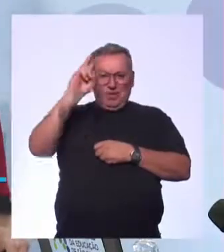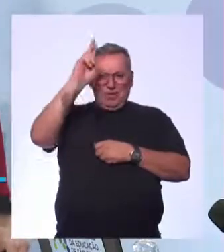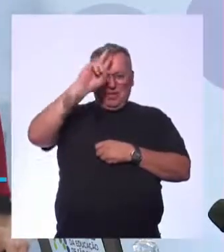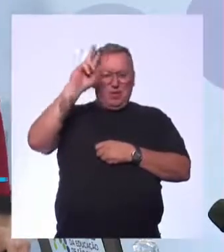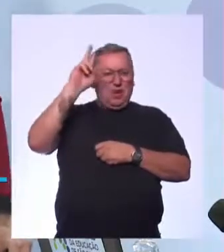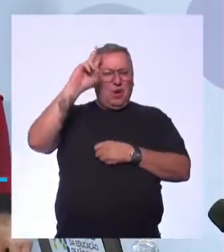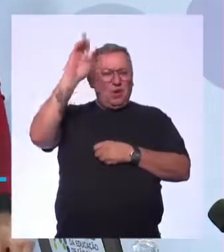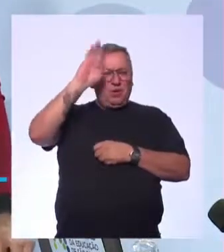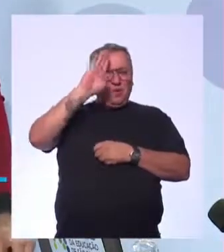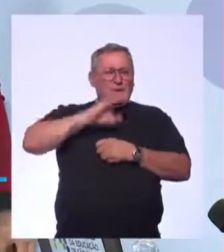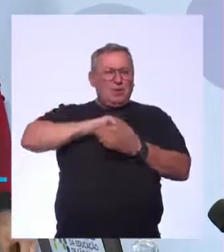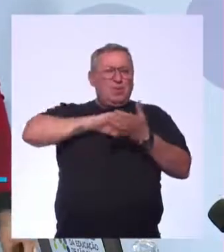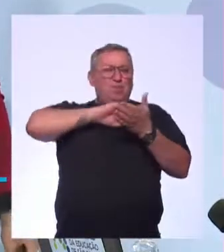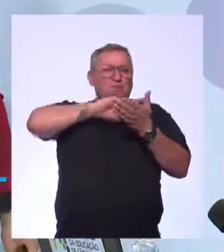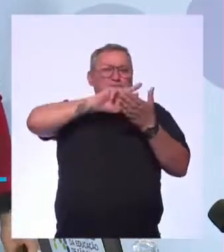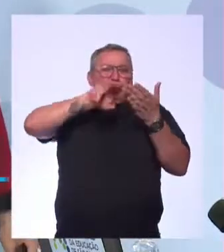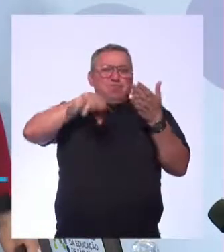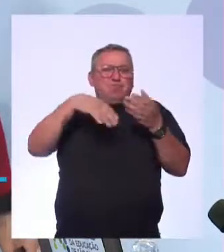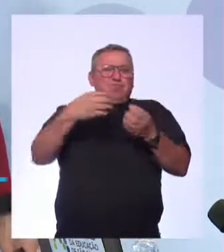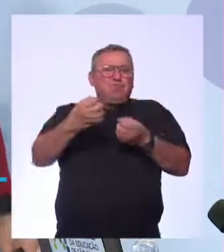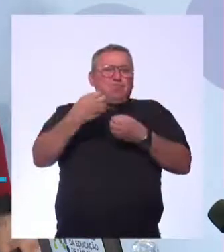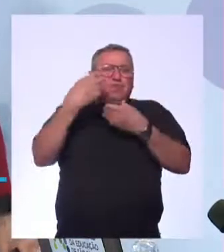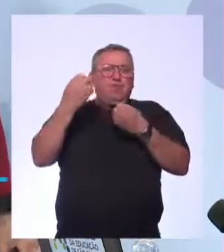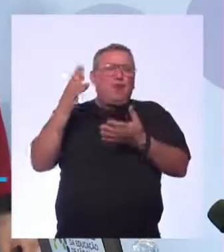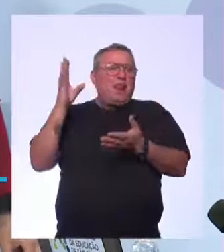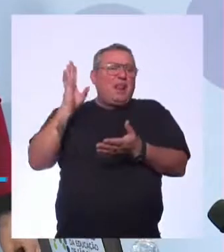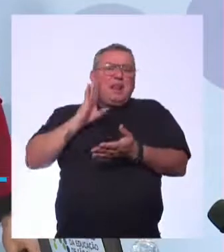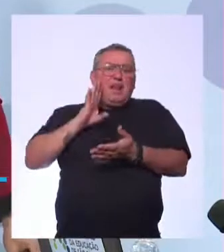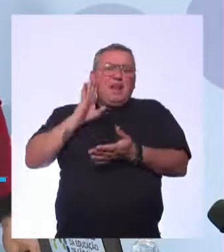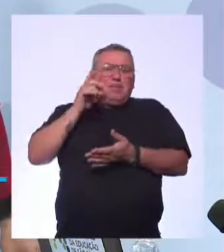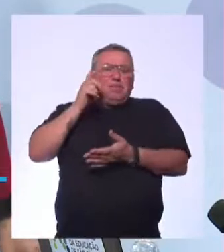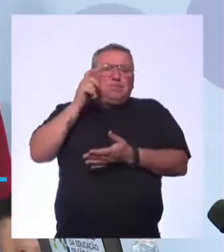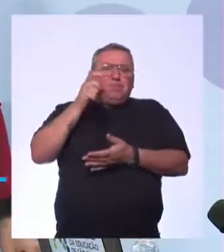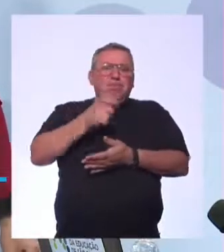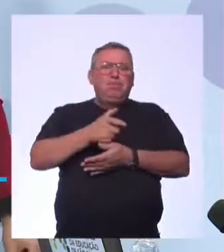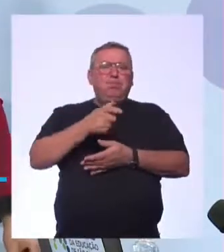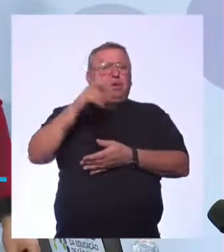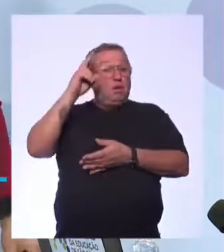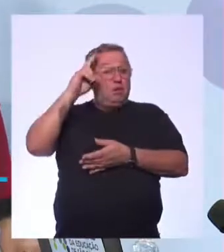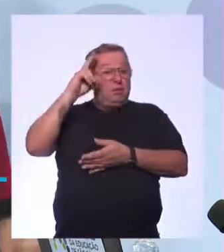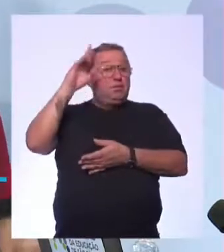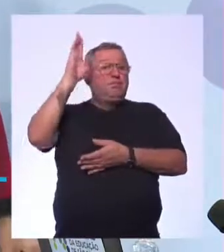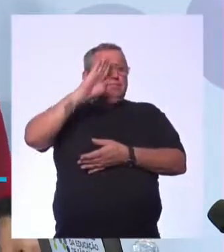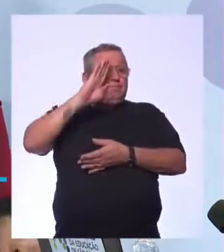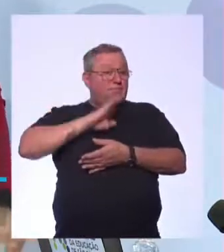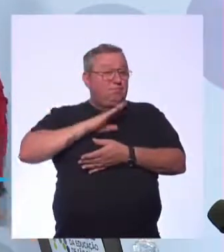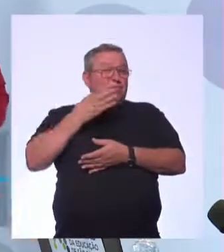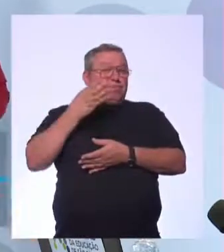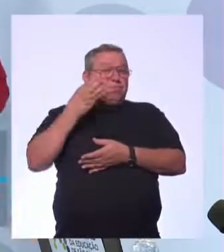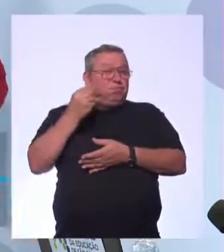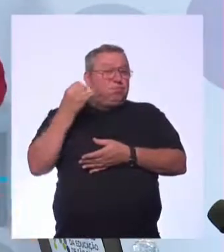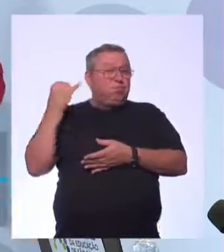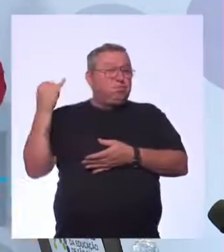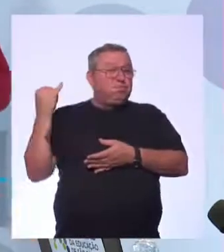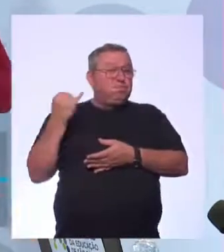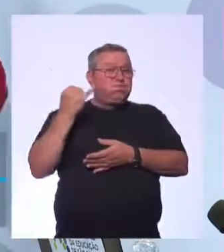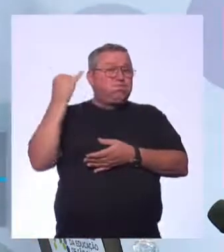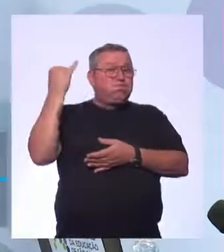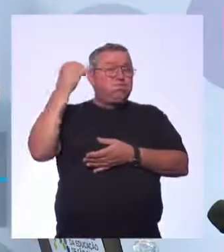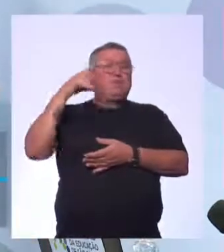uma série de informações interessantes? Gente, a história do Brasil, ela é tão rica e ela tem